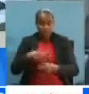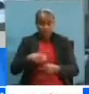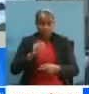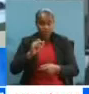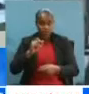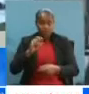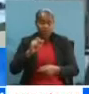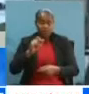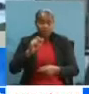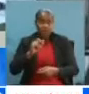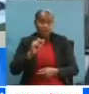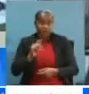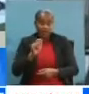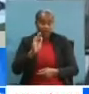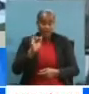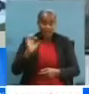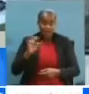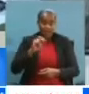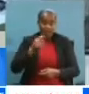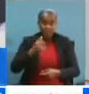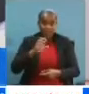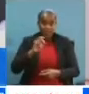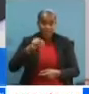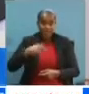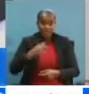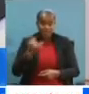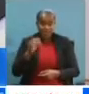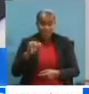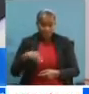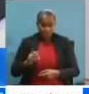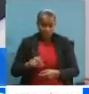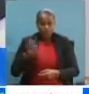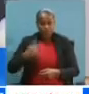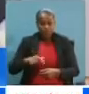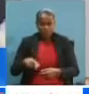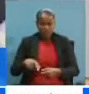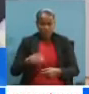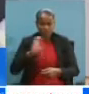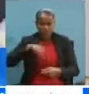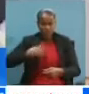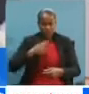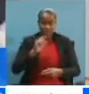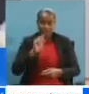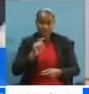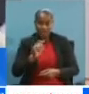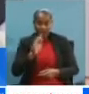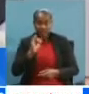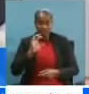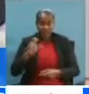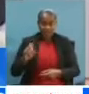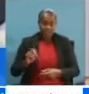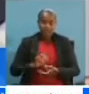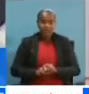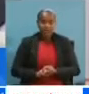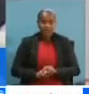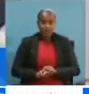do absentismo. Nós temos que colocar no debate público a Cabo Verde a eficiência, a produtividade e a questão do